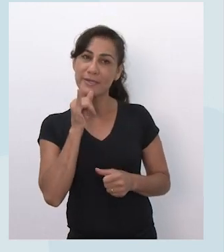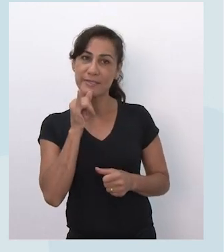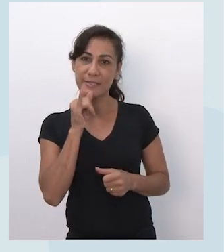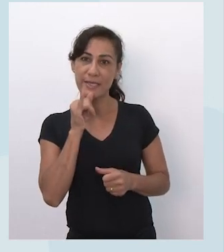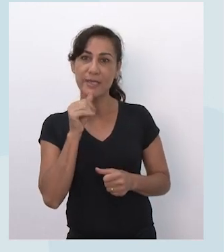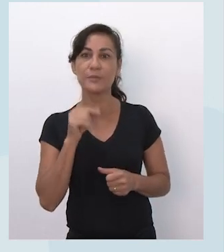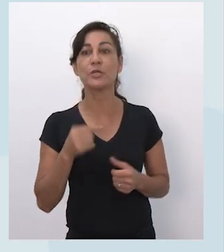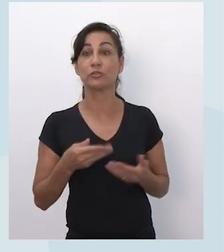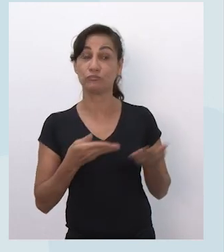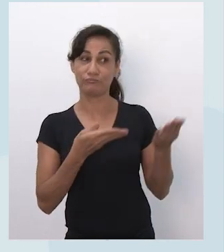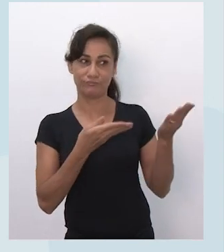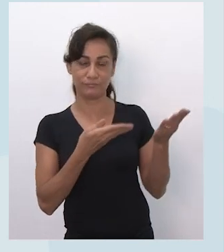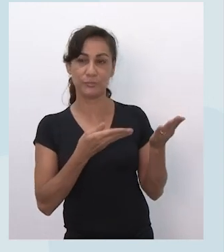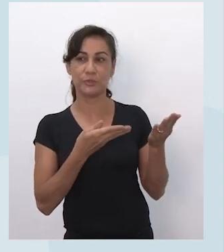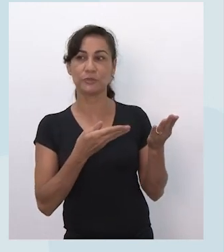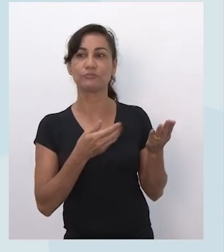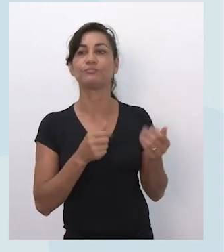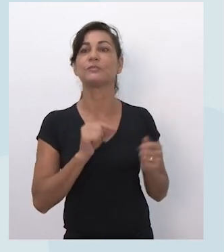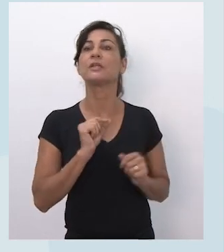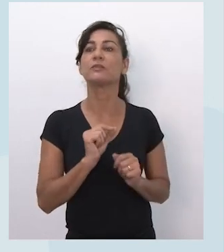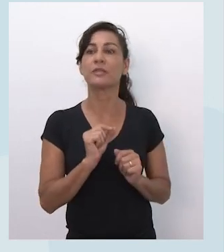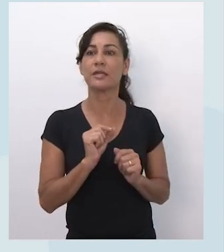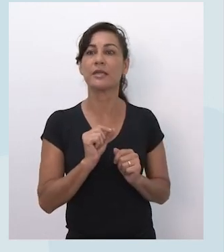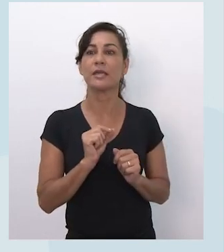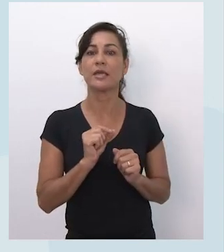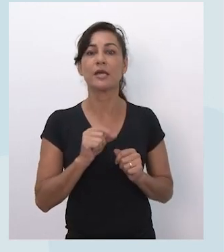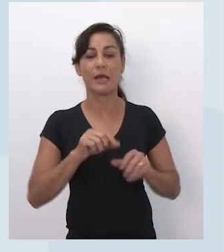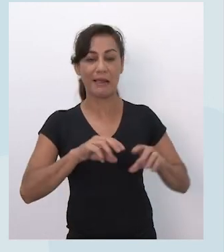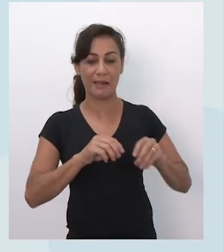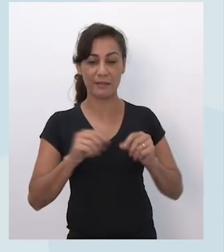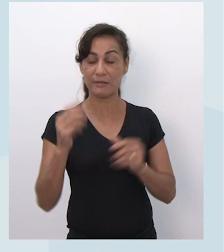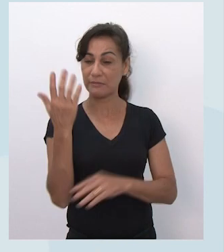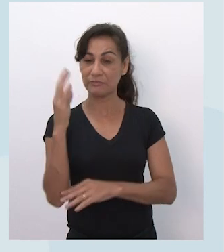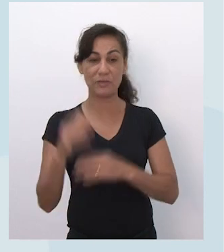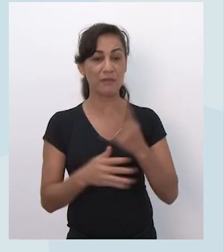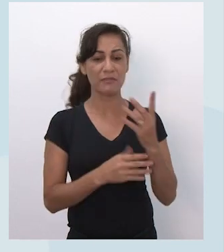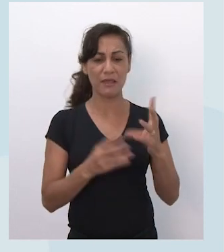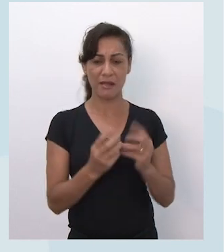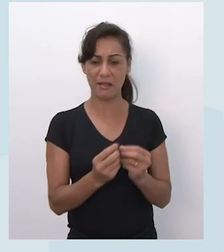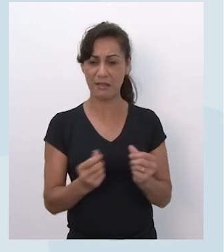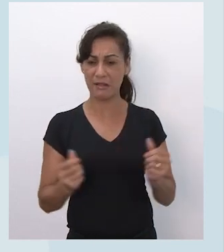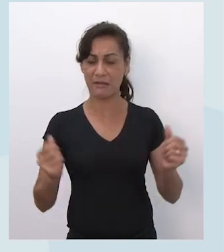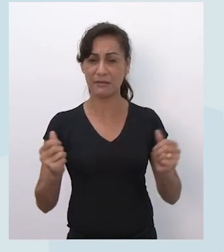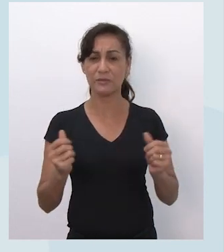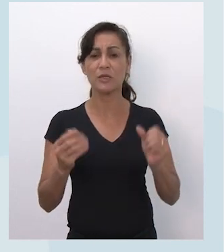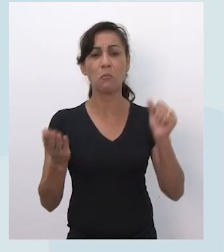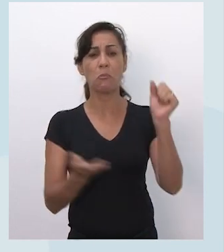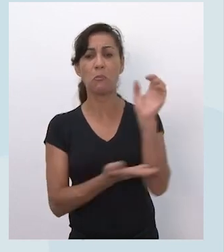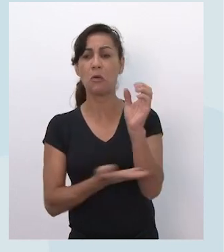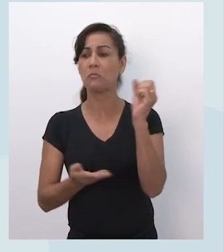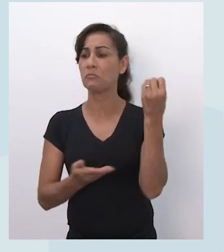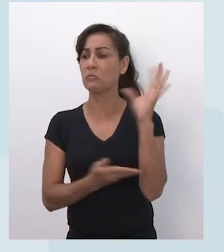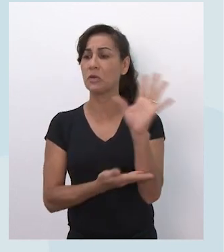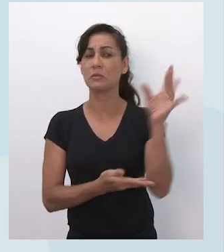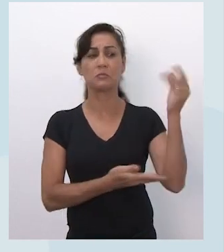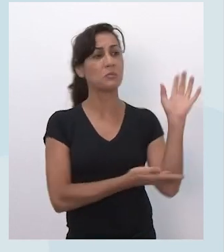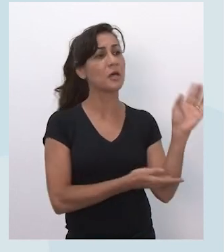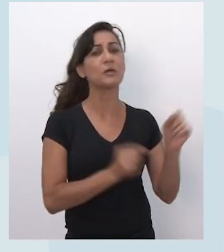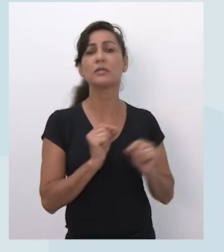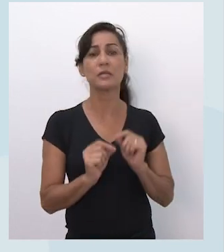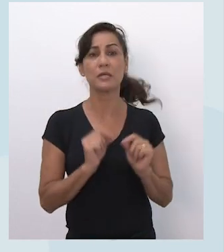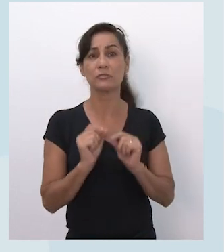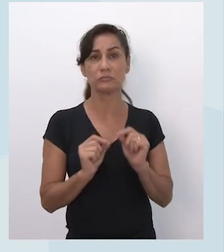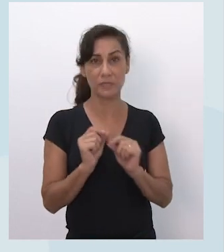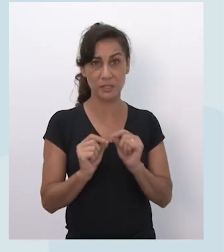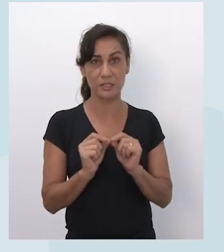pode considerar o desmatamento de terra, né? Então, se está ocorrendo desmatamento de terra, muito provavelmente, daqui a pouco, vai